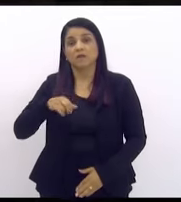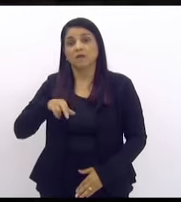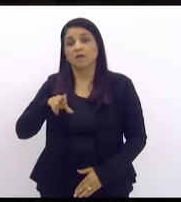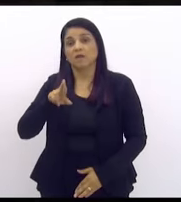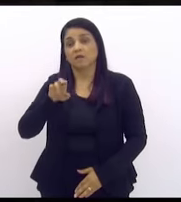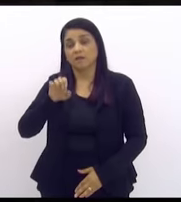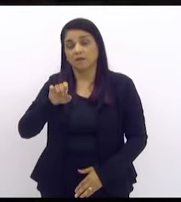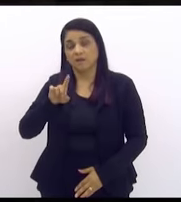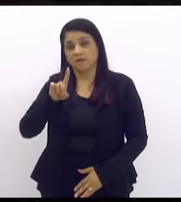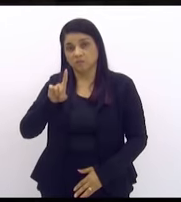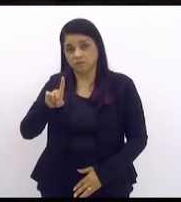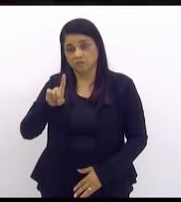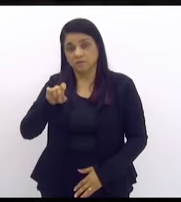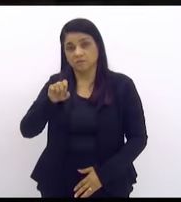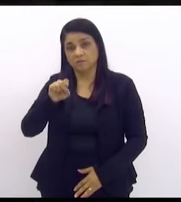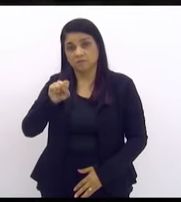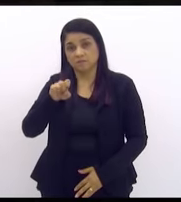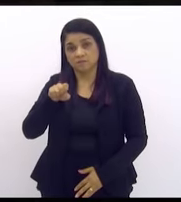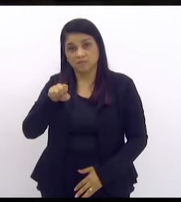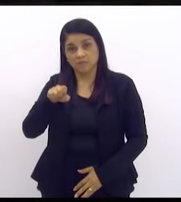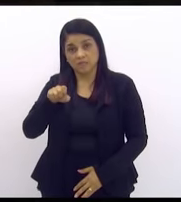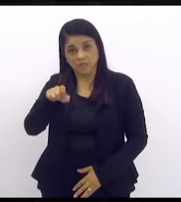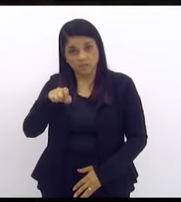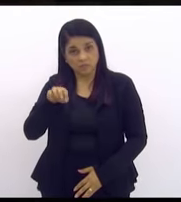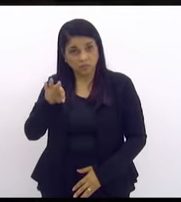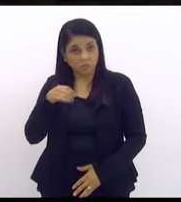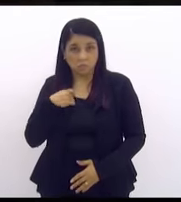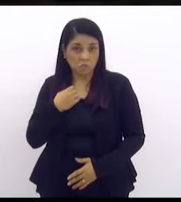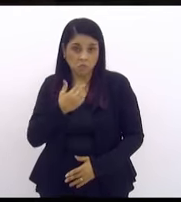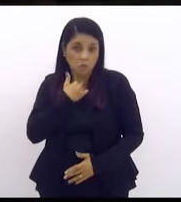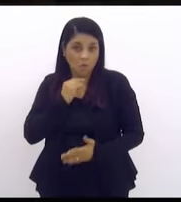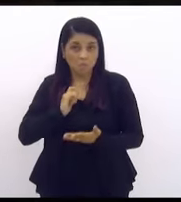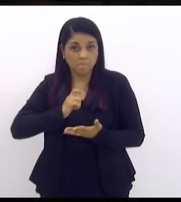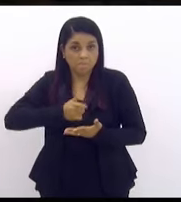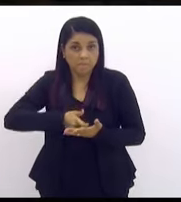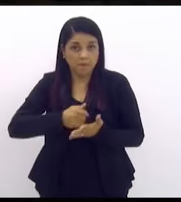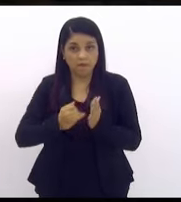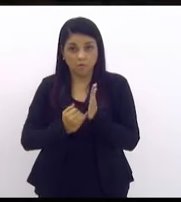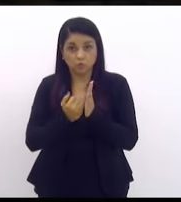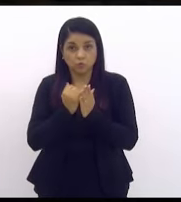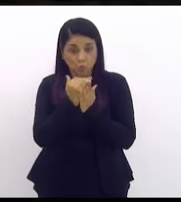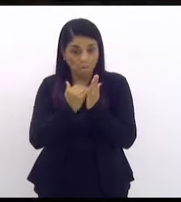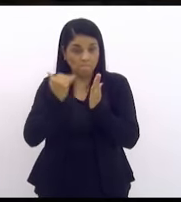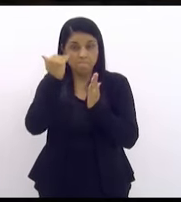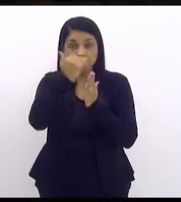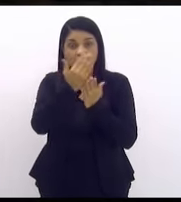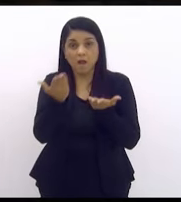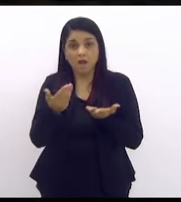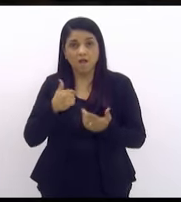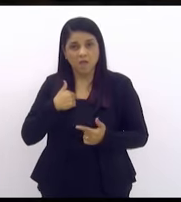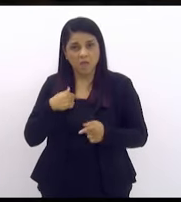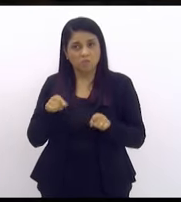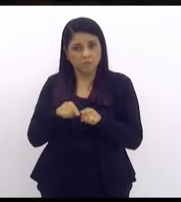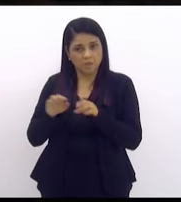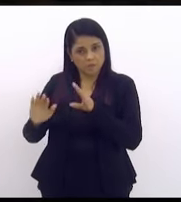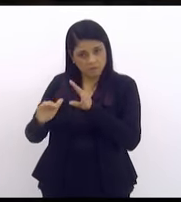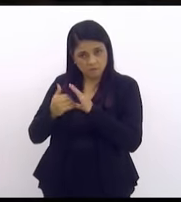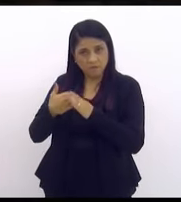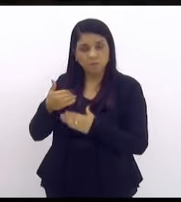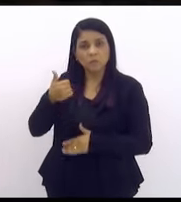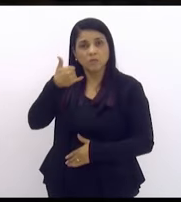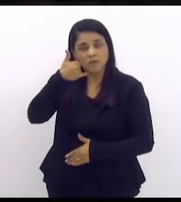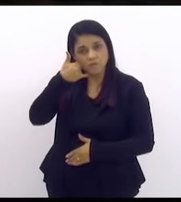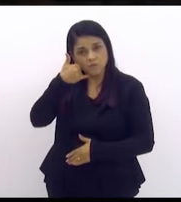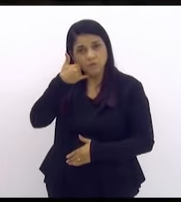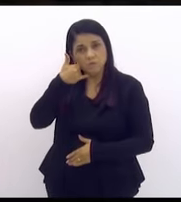que ele não pode pagar. E ele tem toda a razão, porque eu mesmo, volta e meia, recebo um